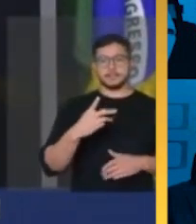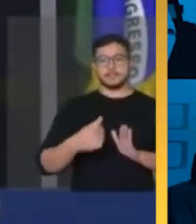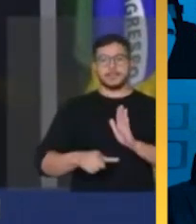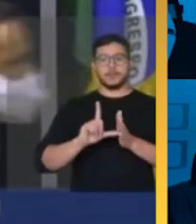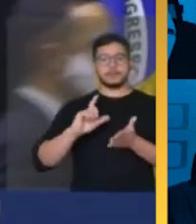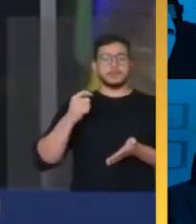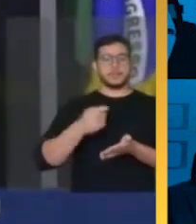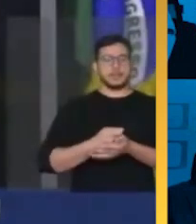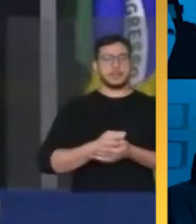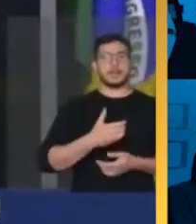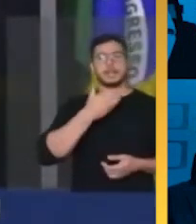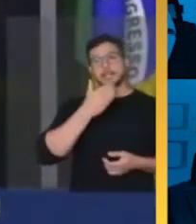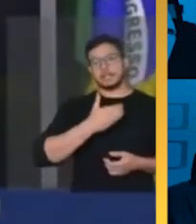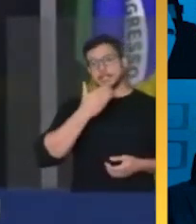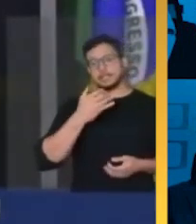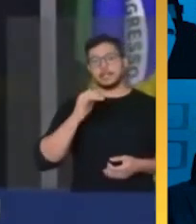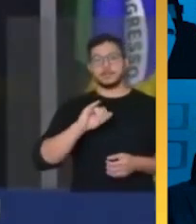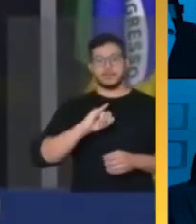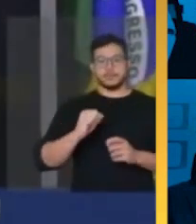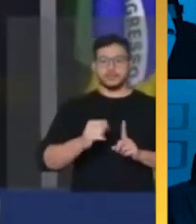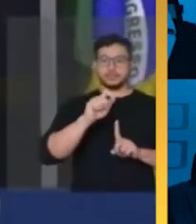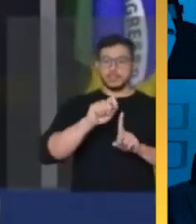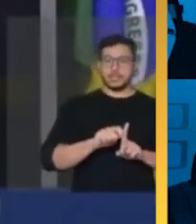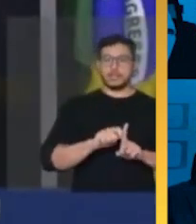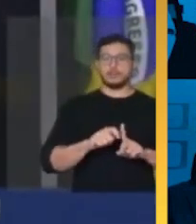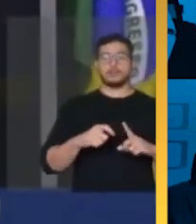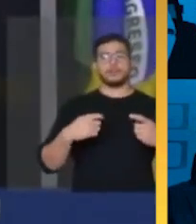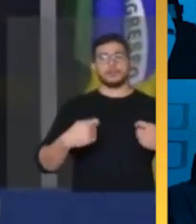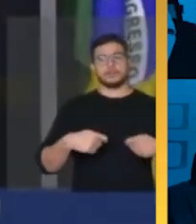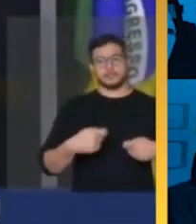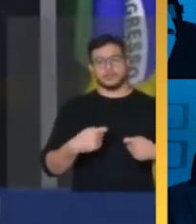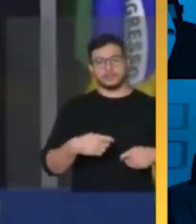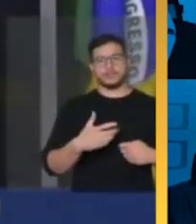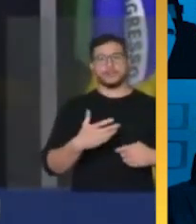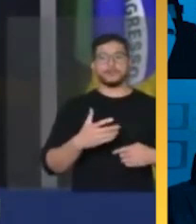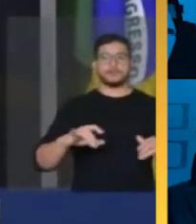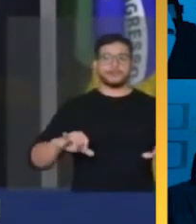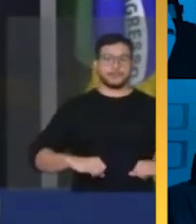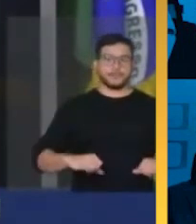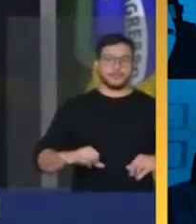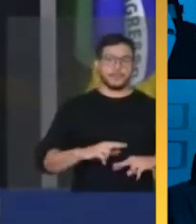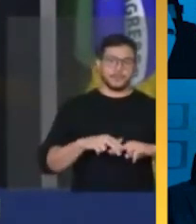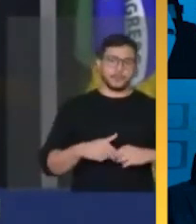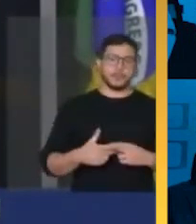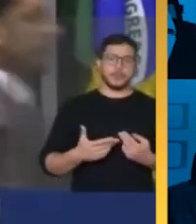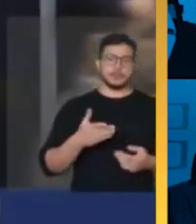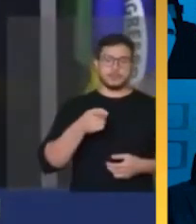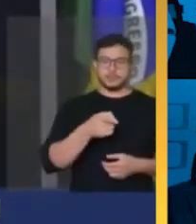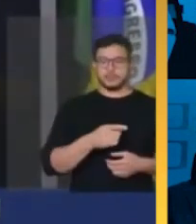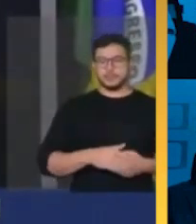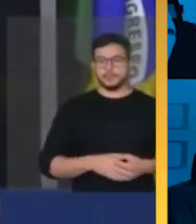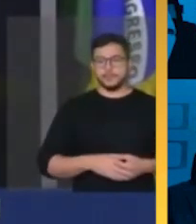janeiro amargaram uma crise nacional e tiveram que, inclusive, que ajudar os seus parentes que ficaram